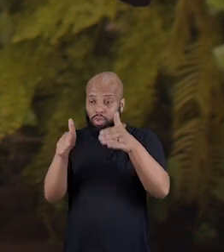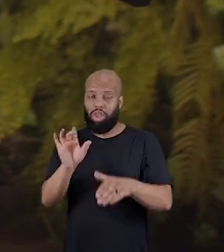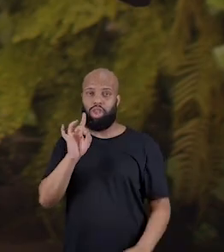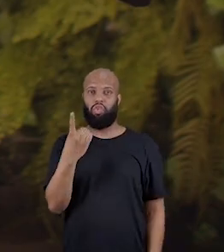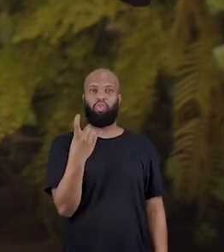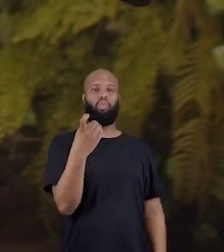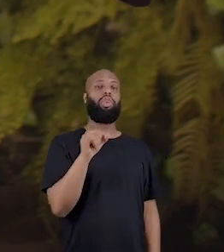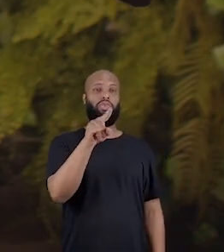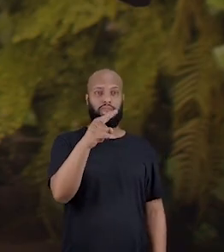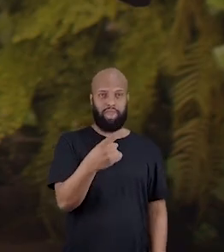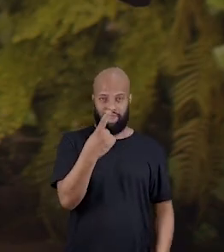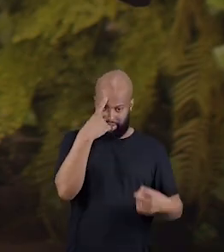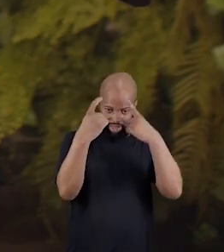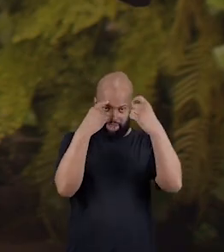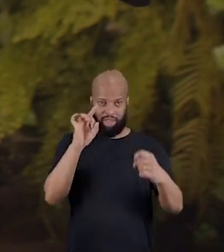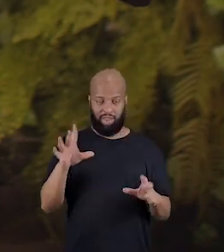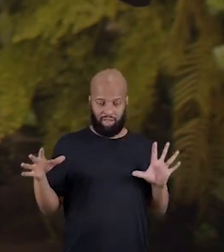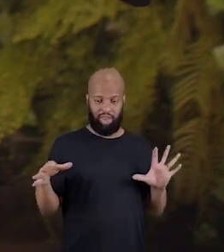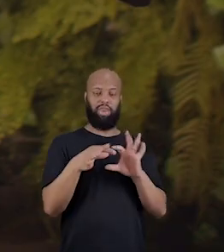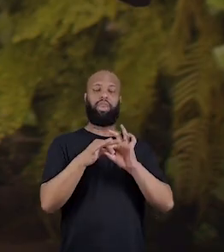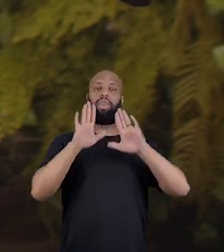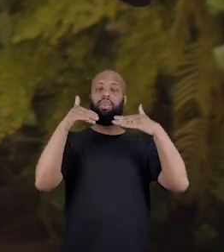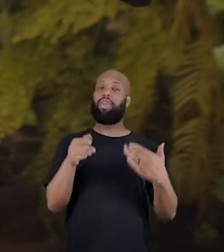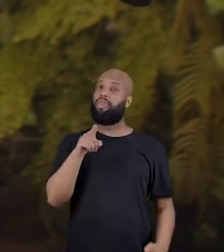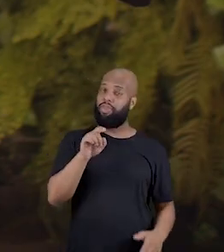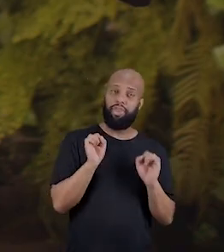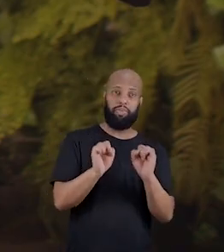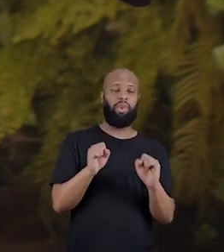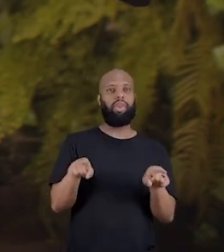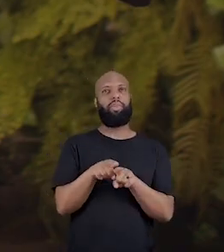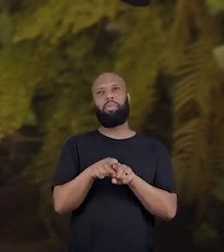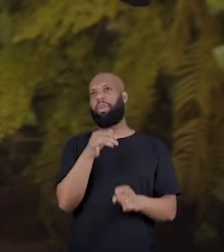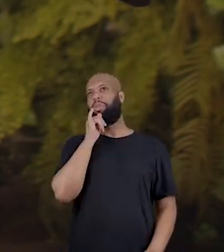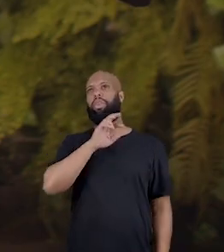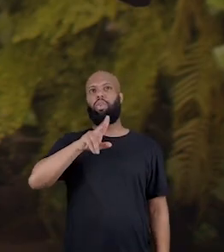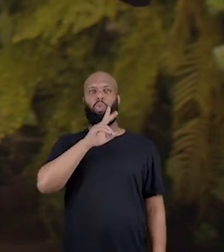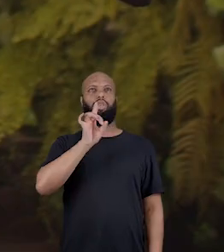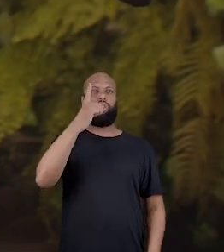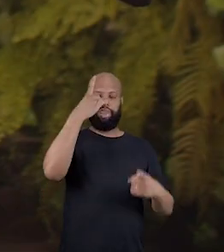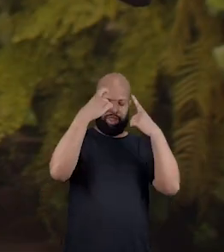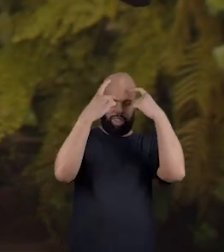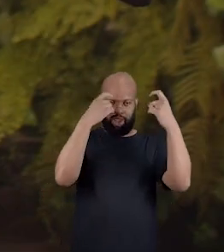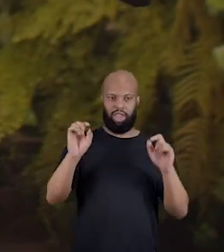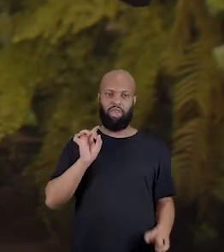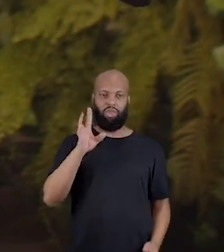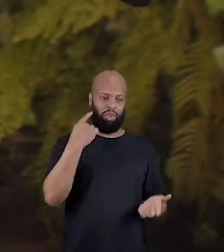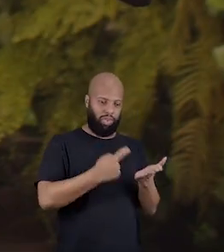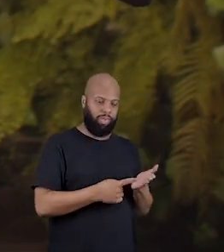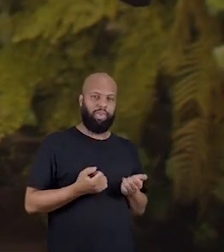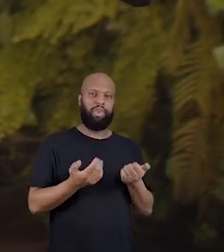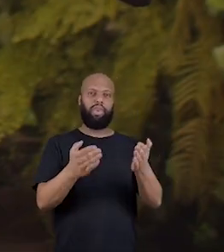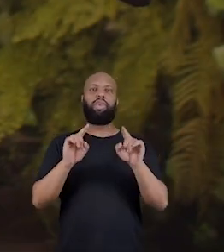pode focar muito só em uma. Se você cria só conexão, às vezes você pode não criar esse compromisso com